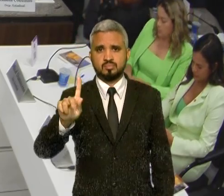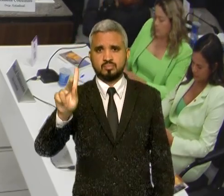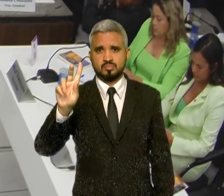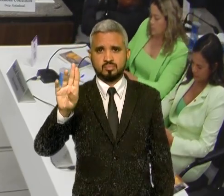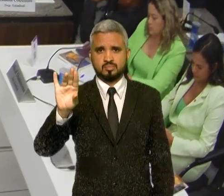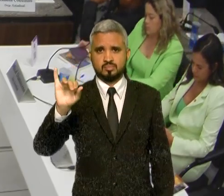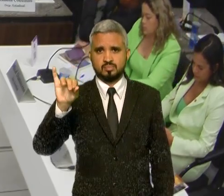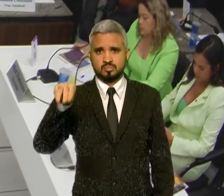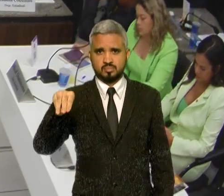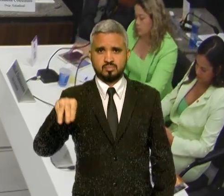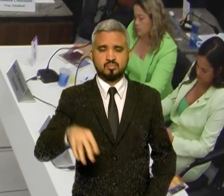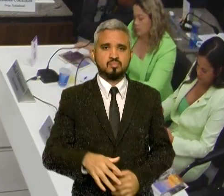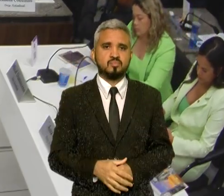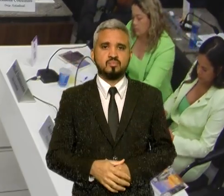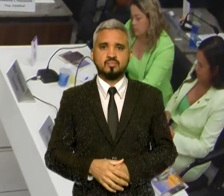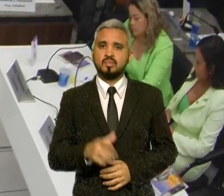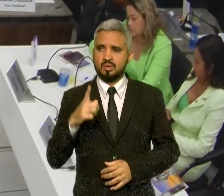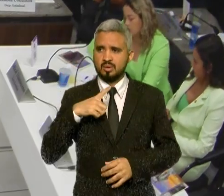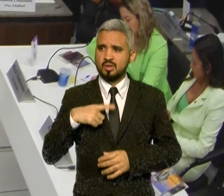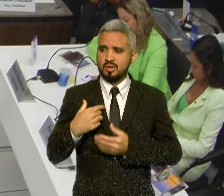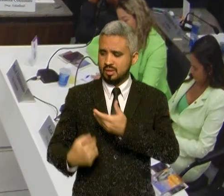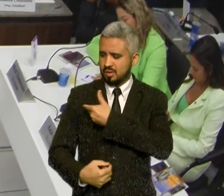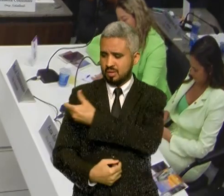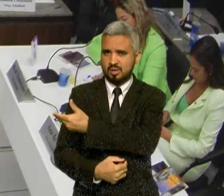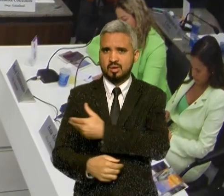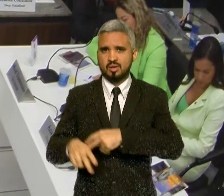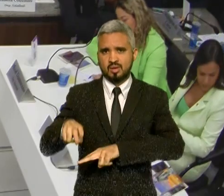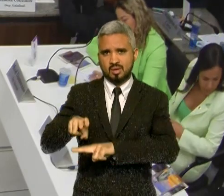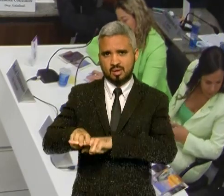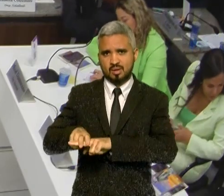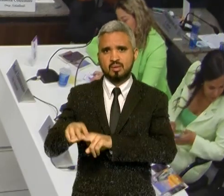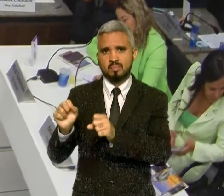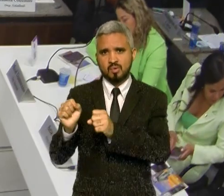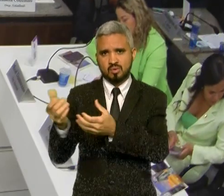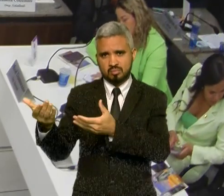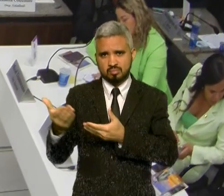conosco. Socorro, venha para cá, fique aqui conosco.